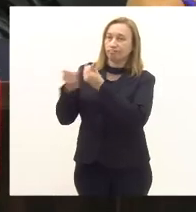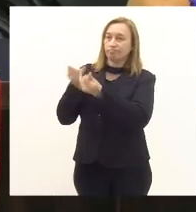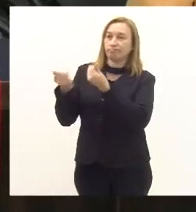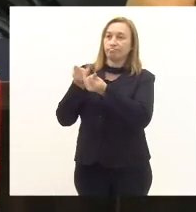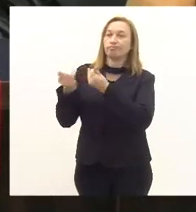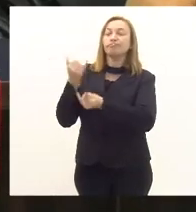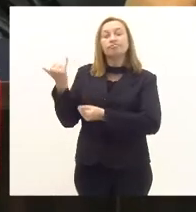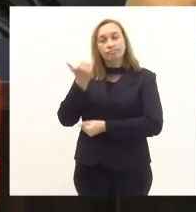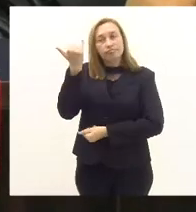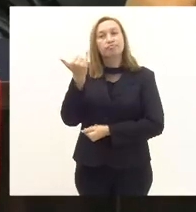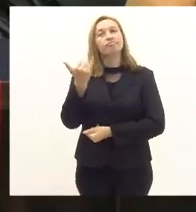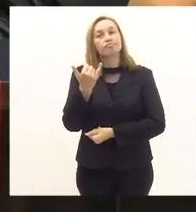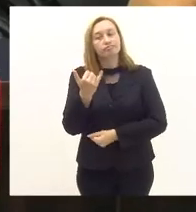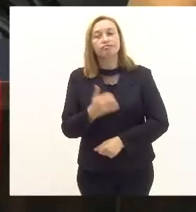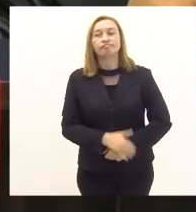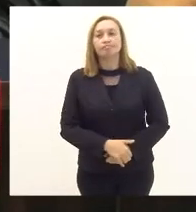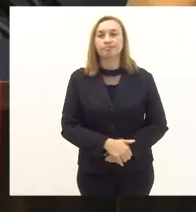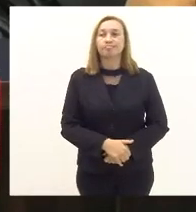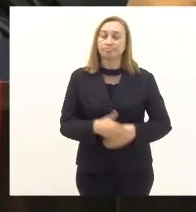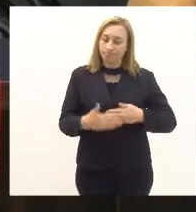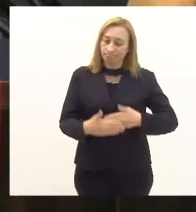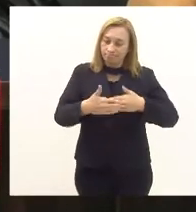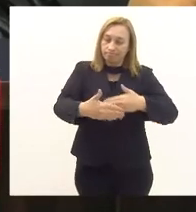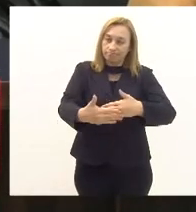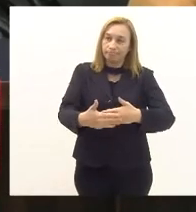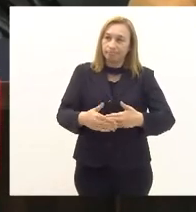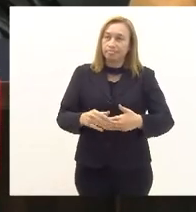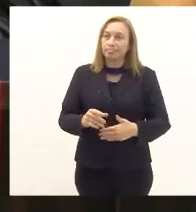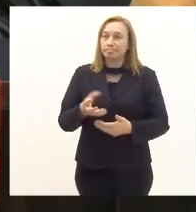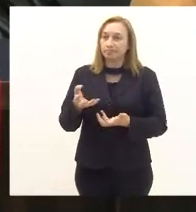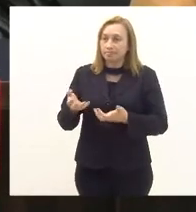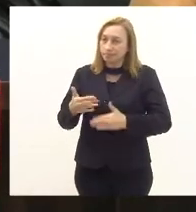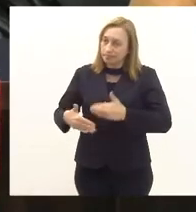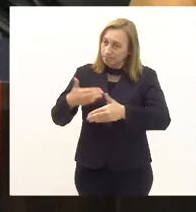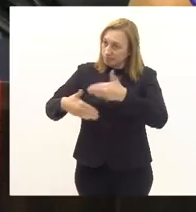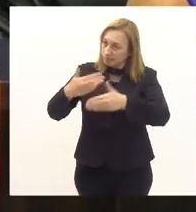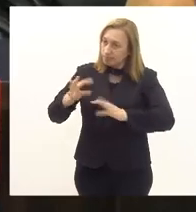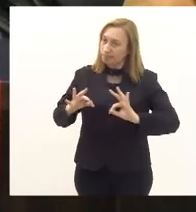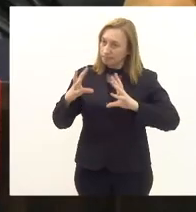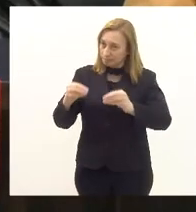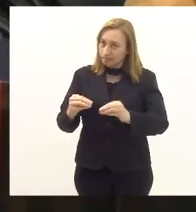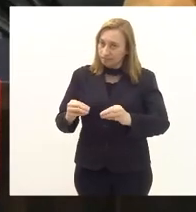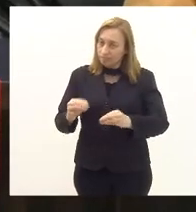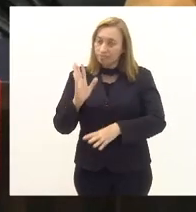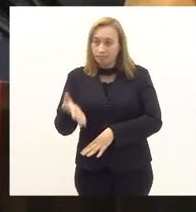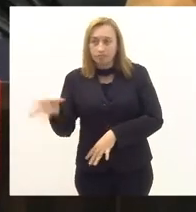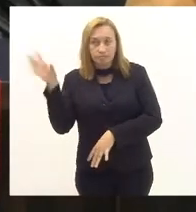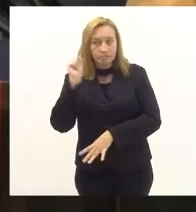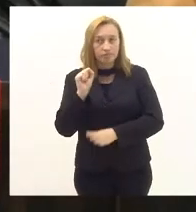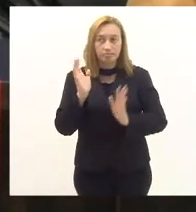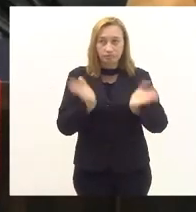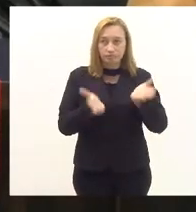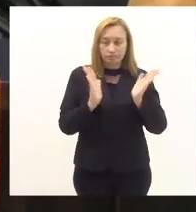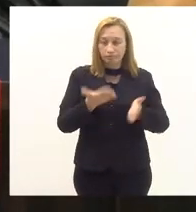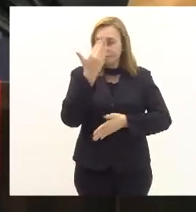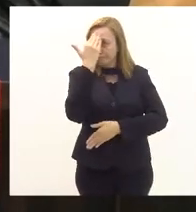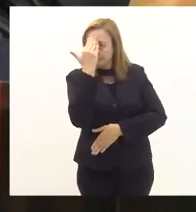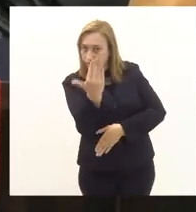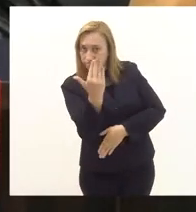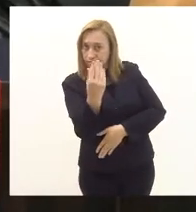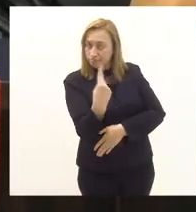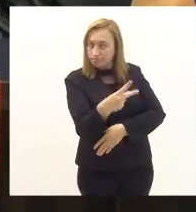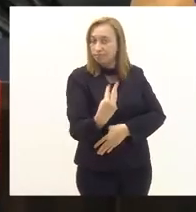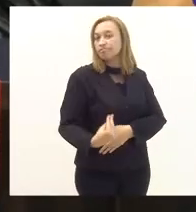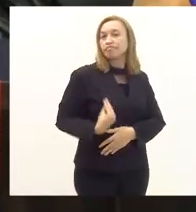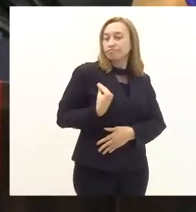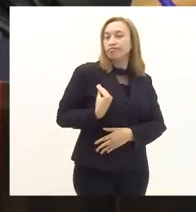muito importantes de passos que ele pretende dar a partir de tudo aquilo que ele ouviu hoje. Obrigado pela